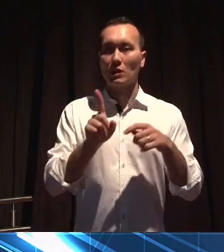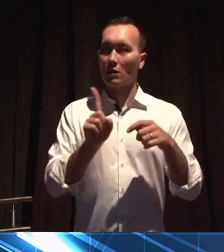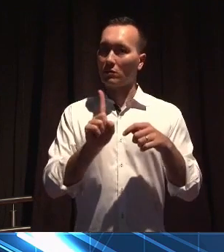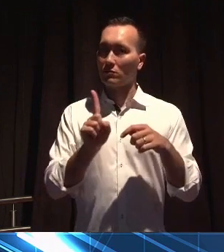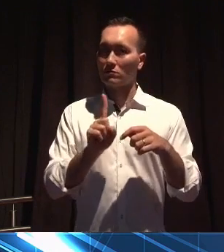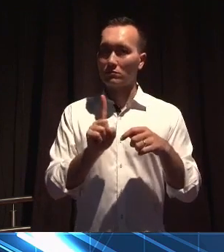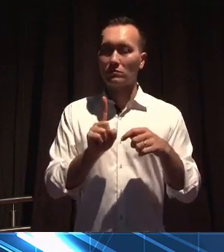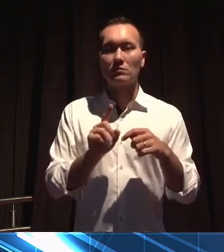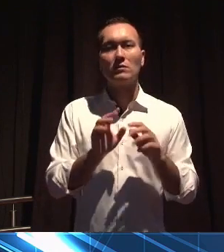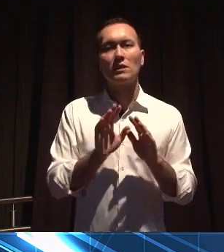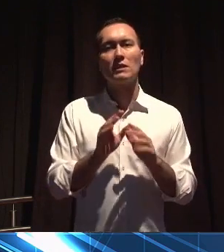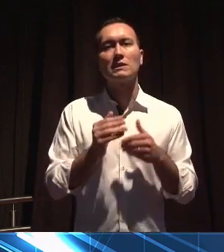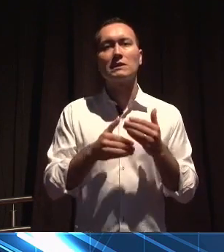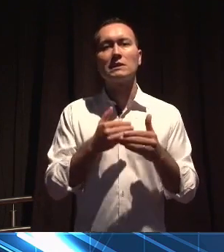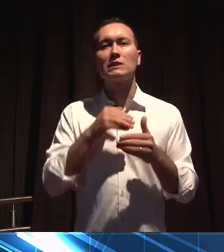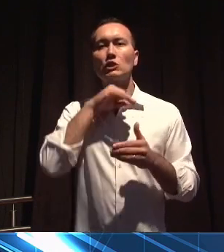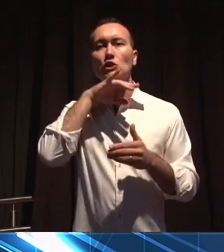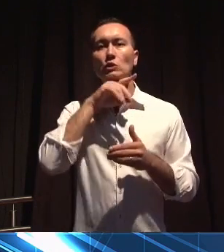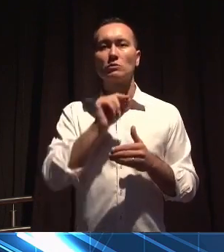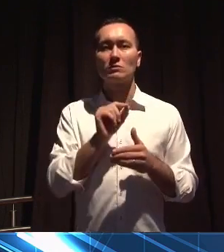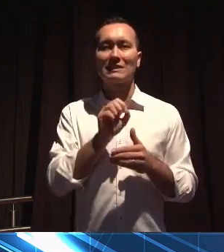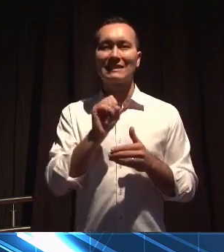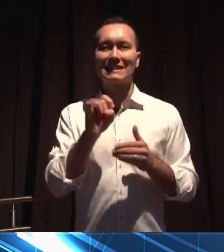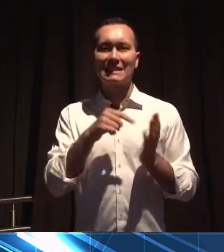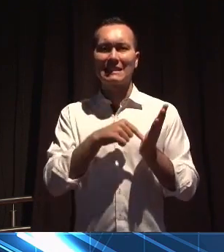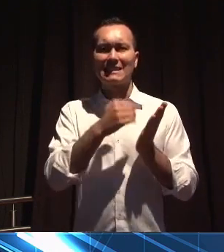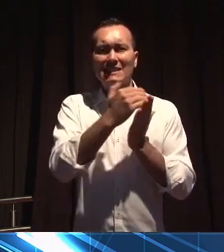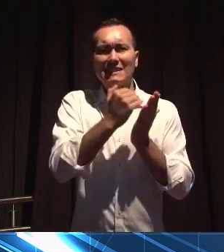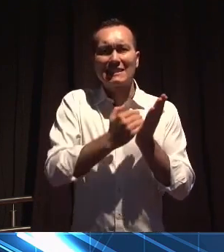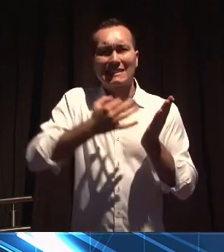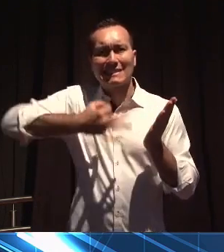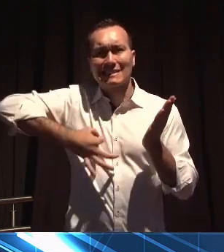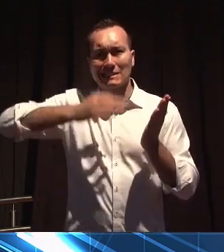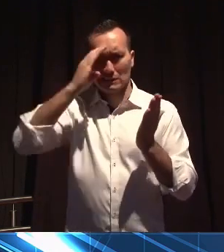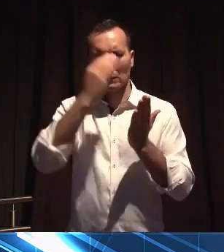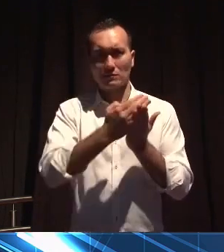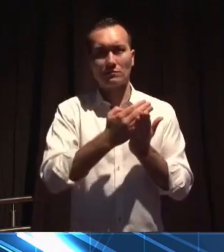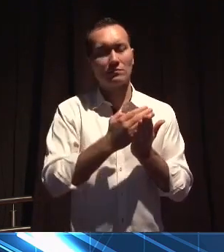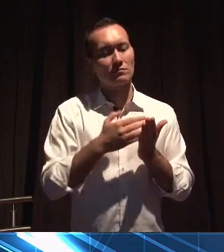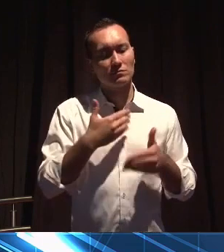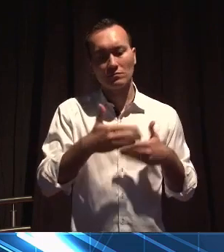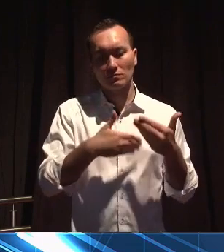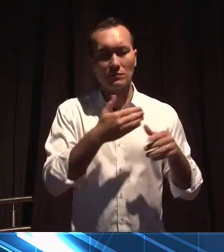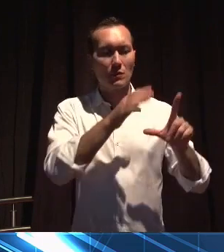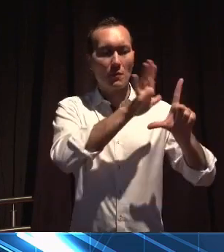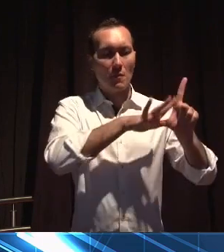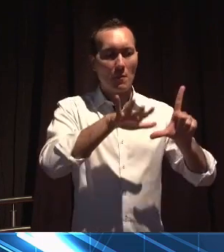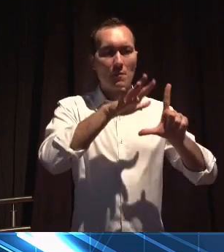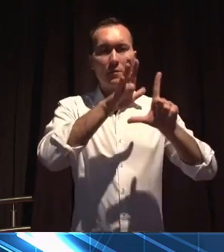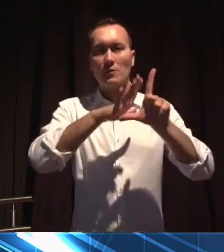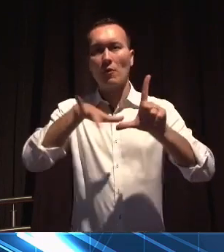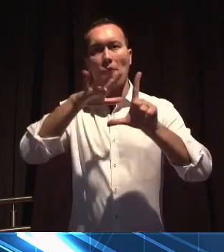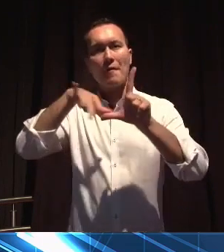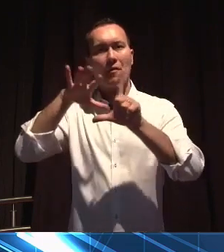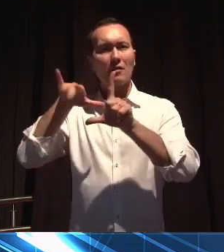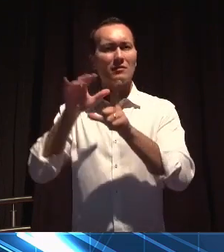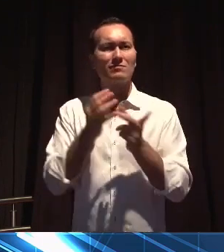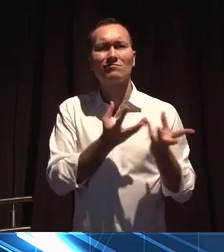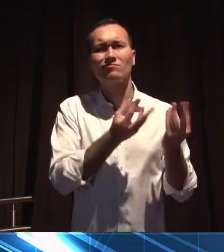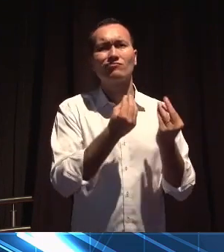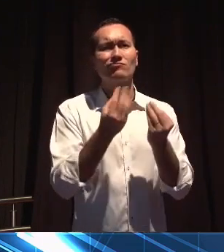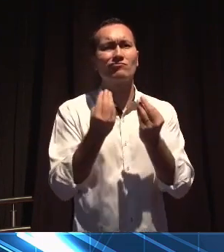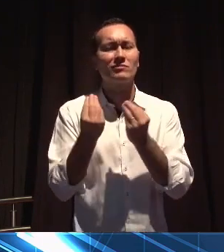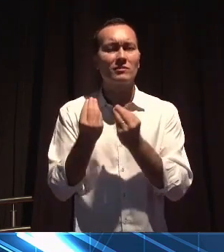contrapontos se eu seguisse arrisca eu vou ficar com muitas interfaces e muitas interfaces com apenas uma